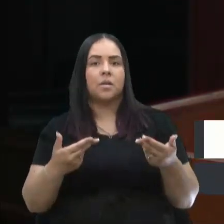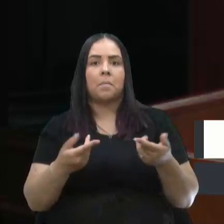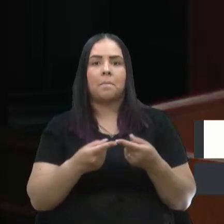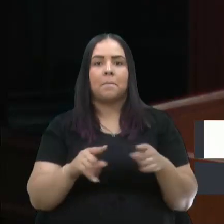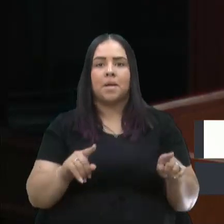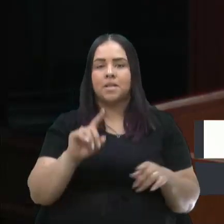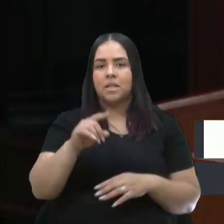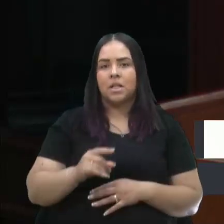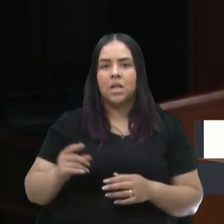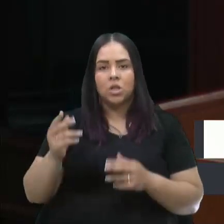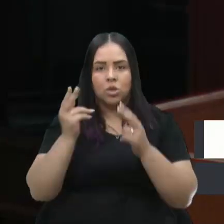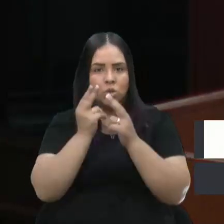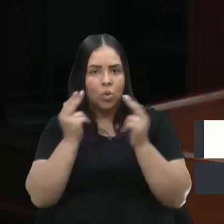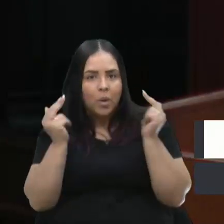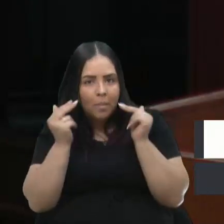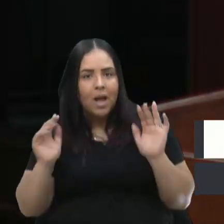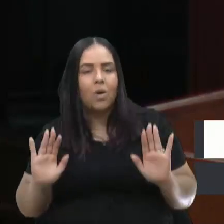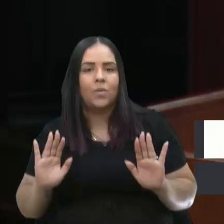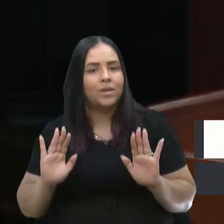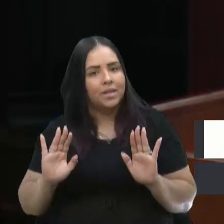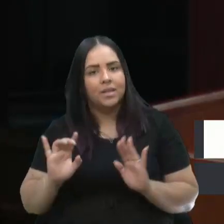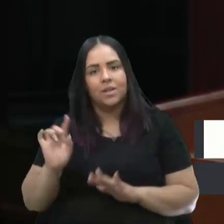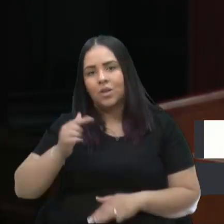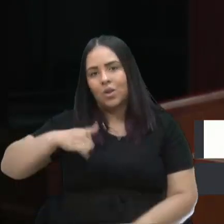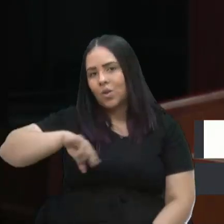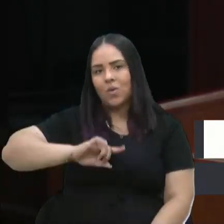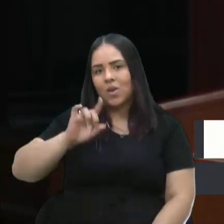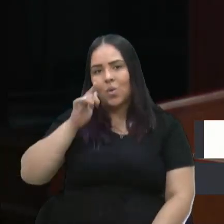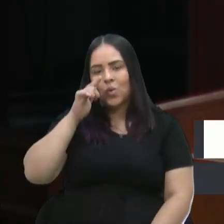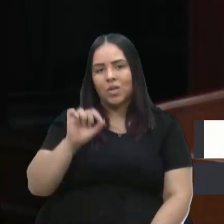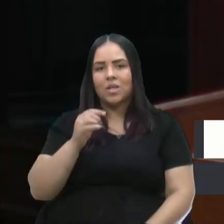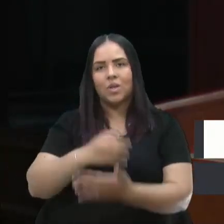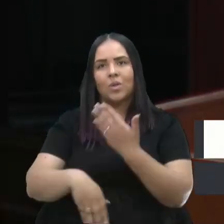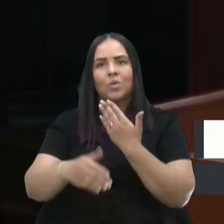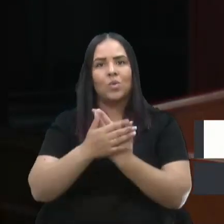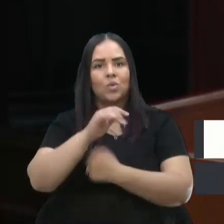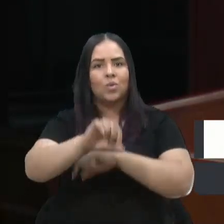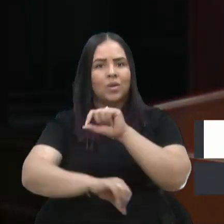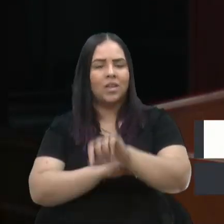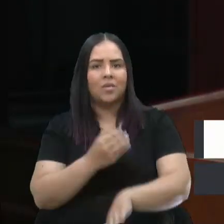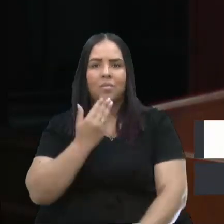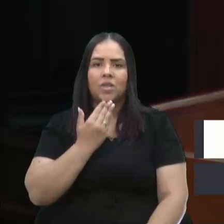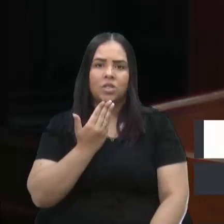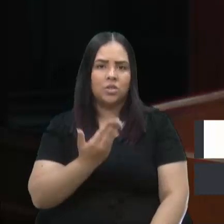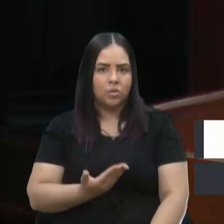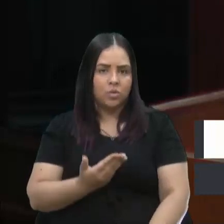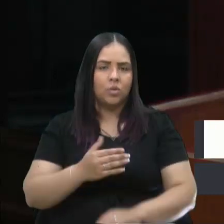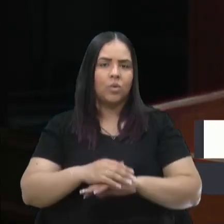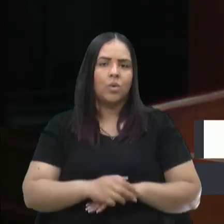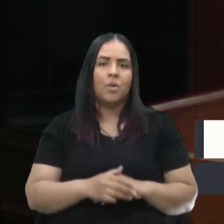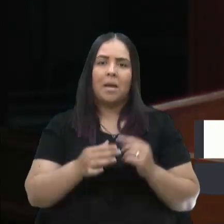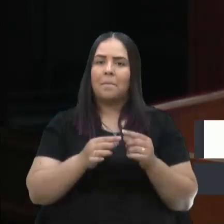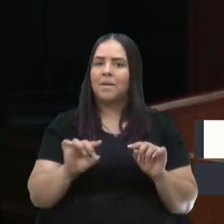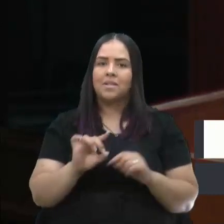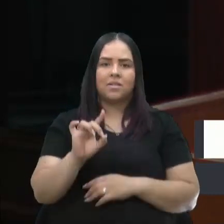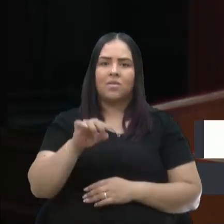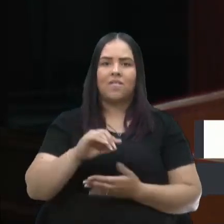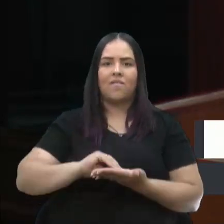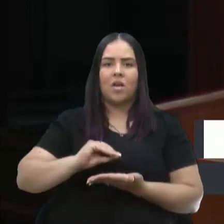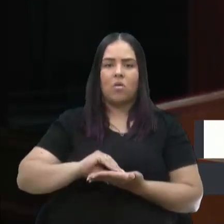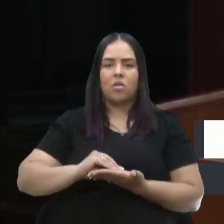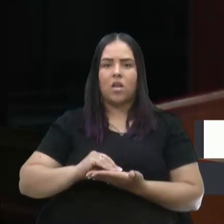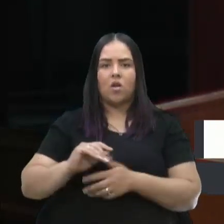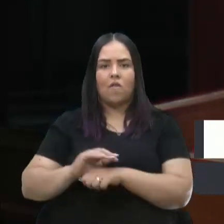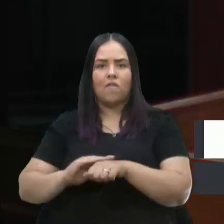é natural que não consigamos atender todas as reivindicações que foram postas, mas isso não é falta de